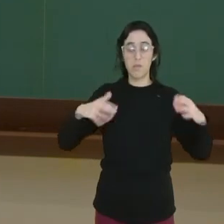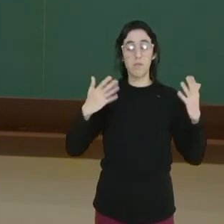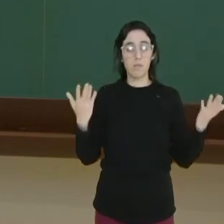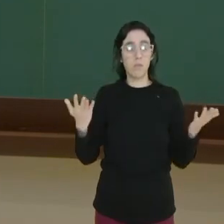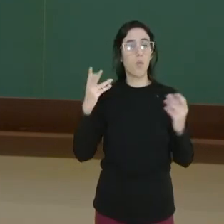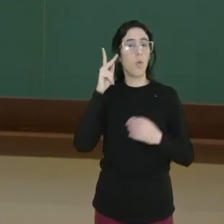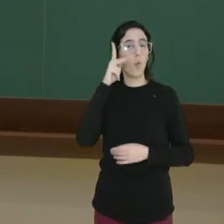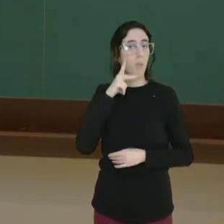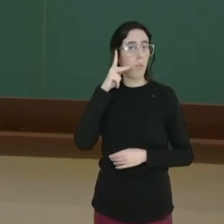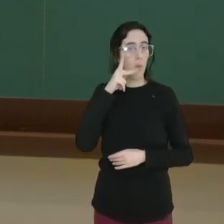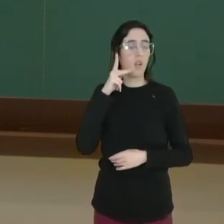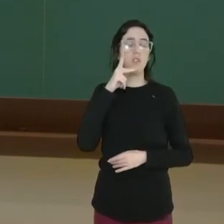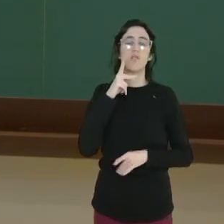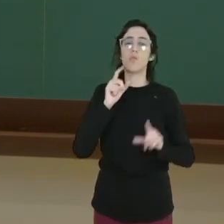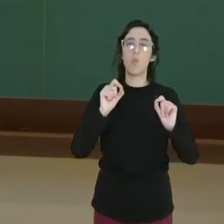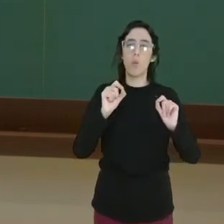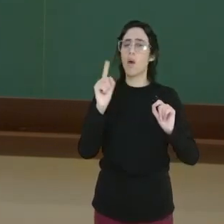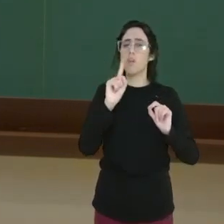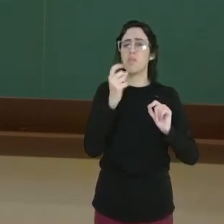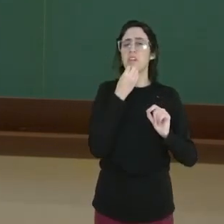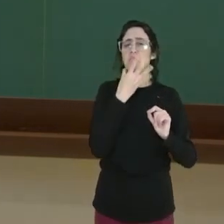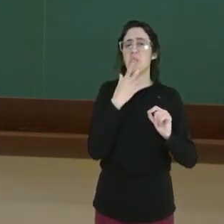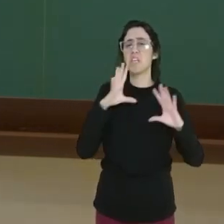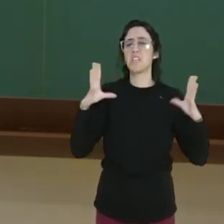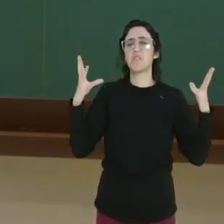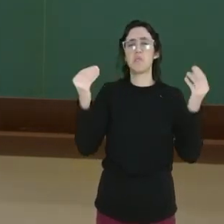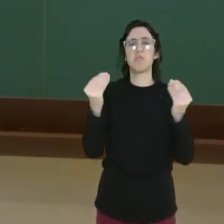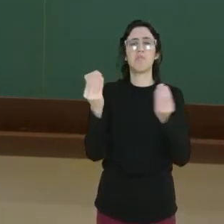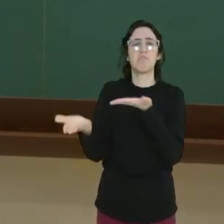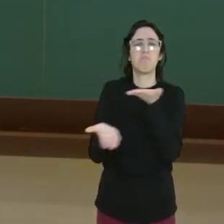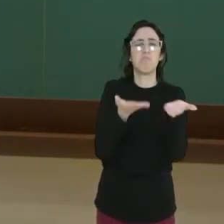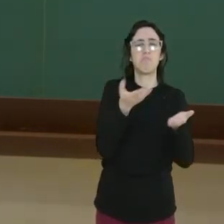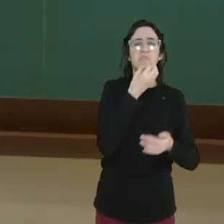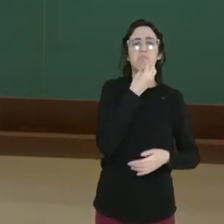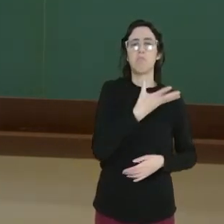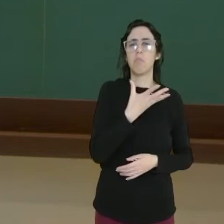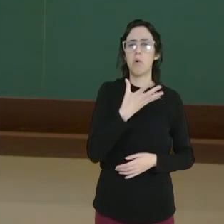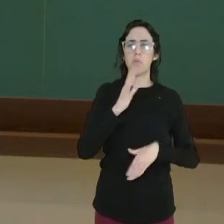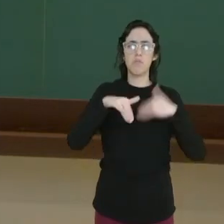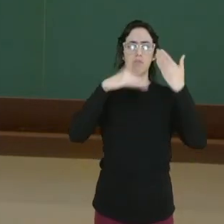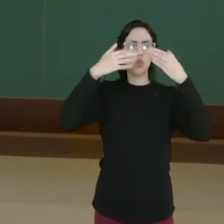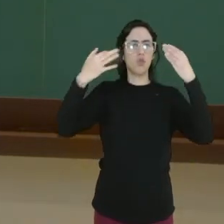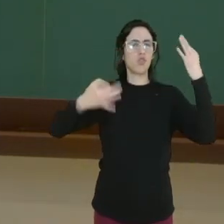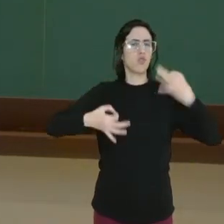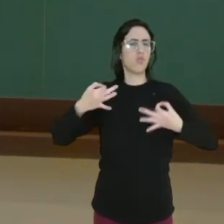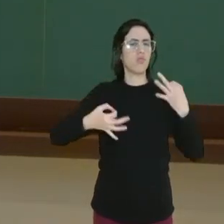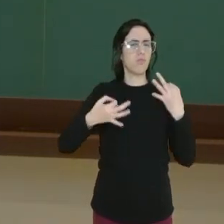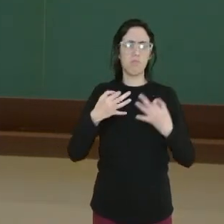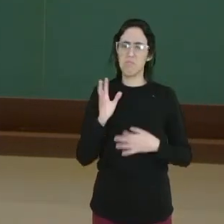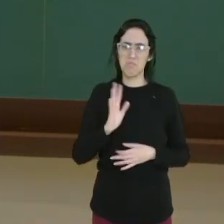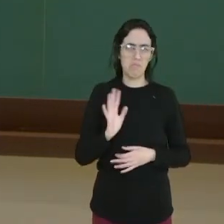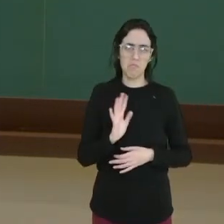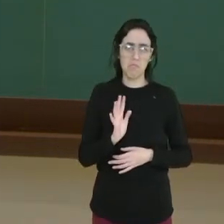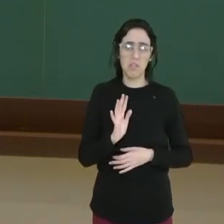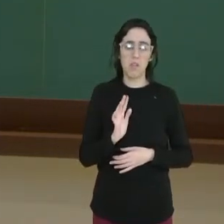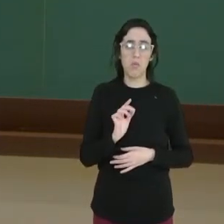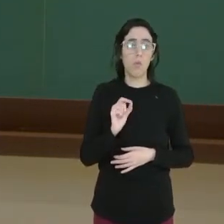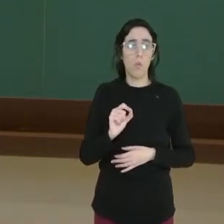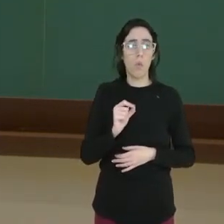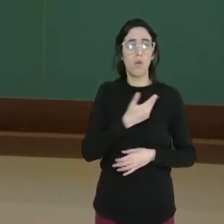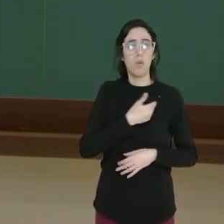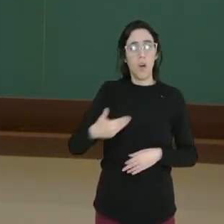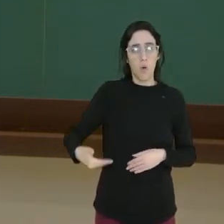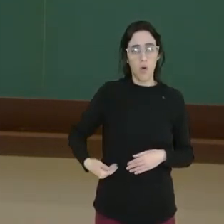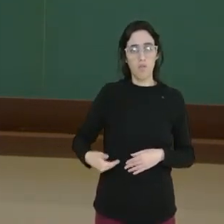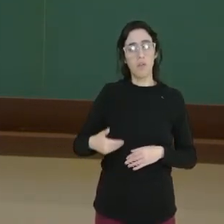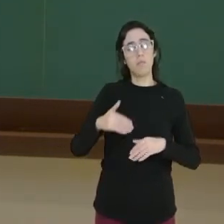é exatamente o bem comum, não é o desenvolvimento da justiça, não. O governo pode até não